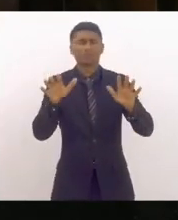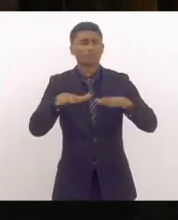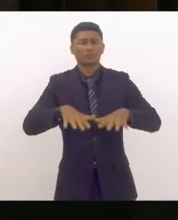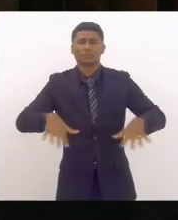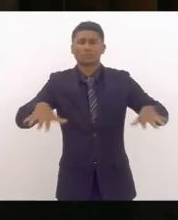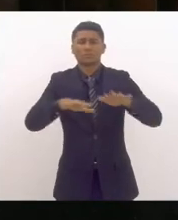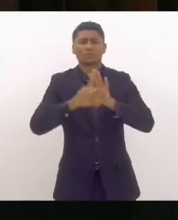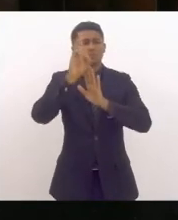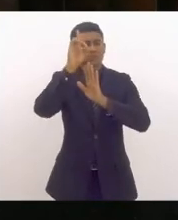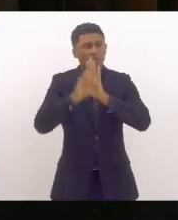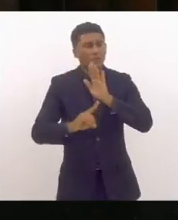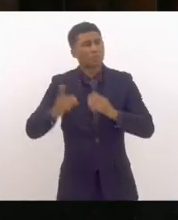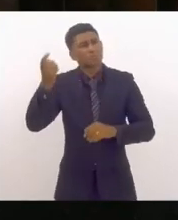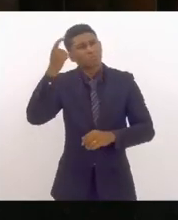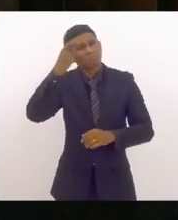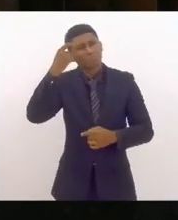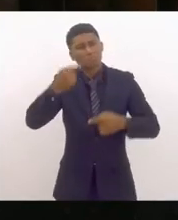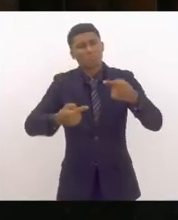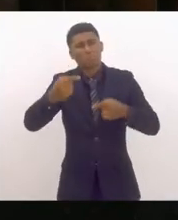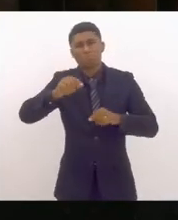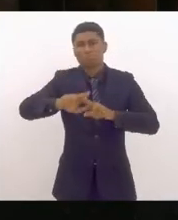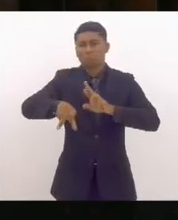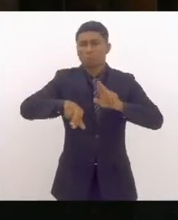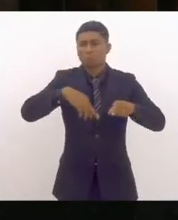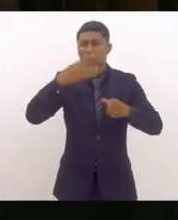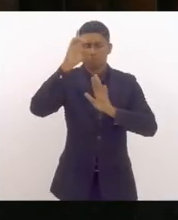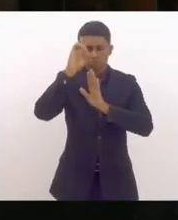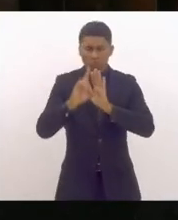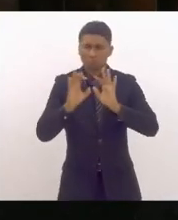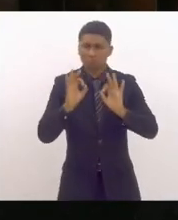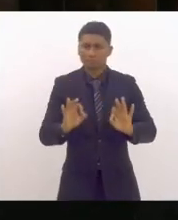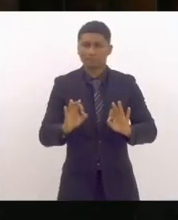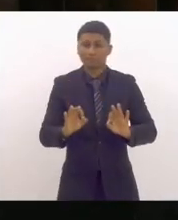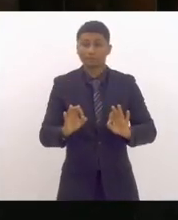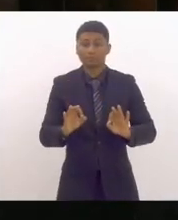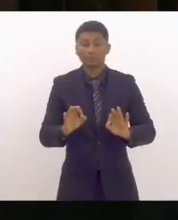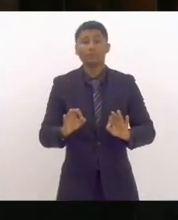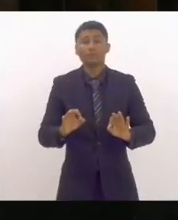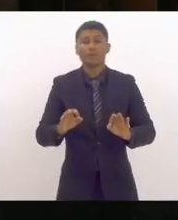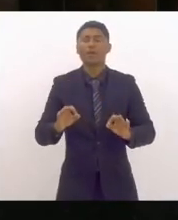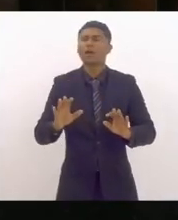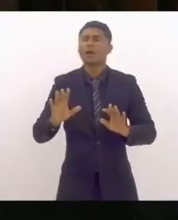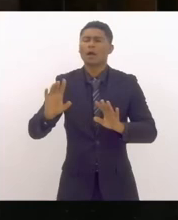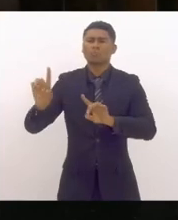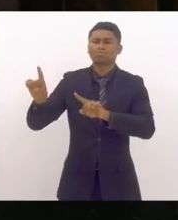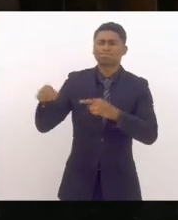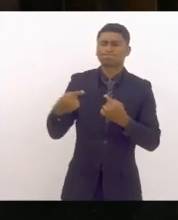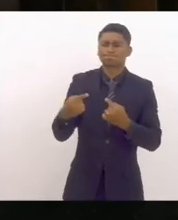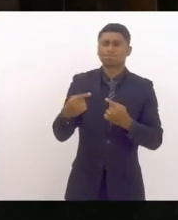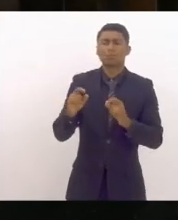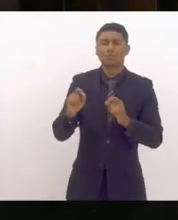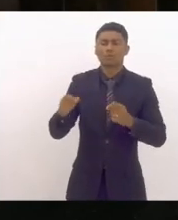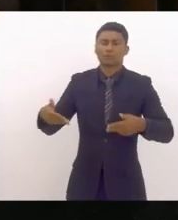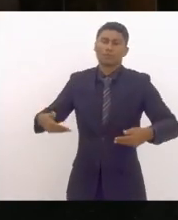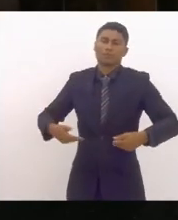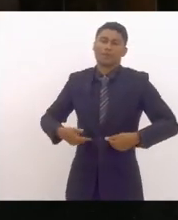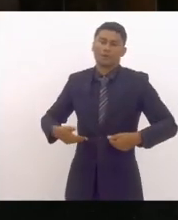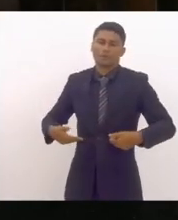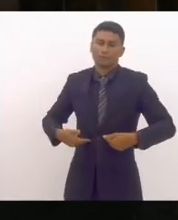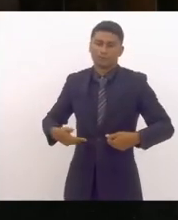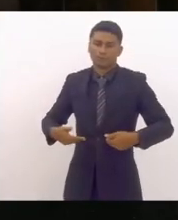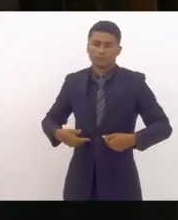direito a expressar seu pensamento político nosso inimigo como é a fome nosso inimigo comum